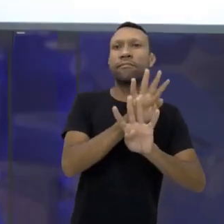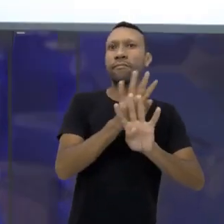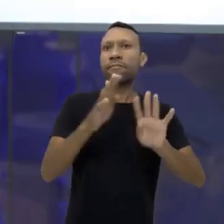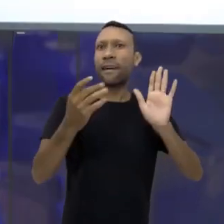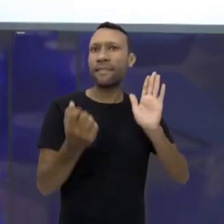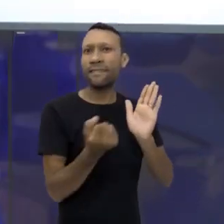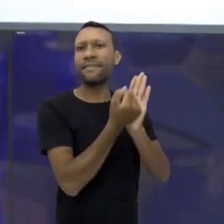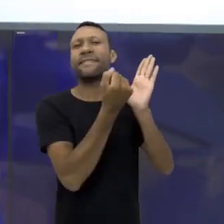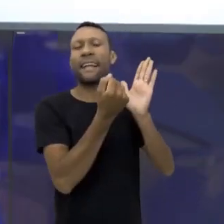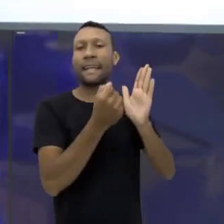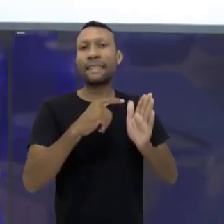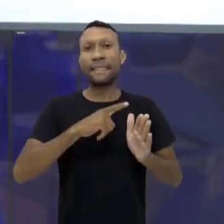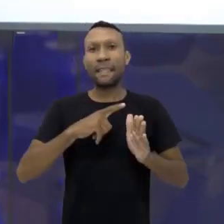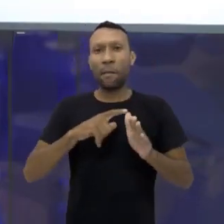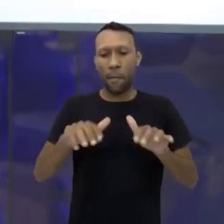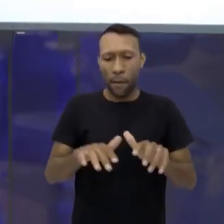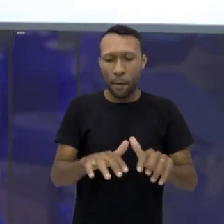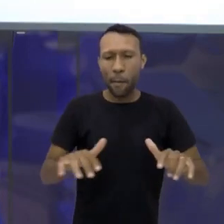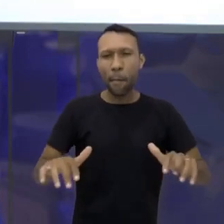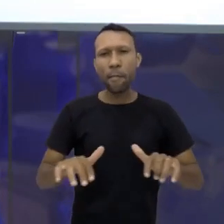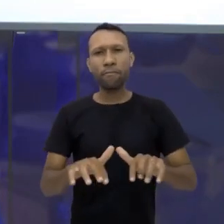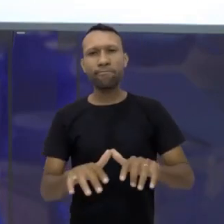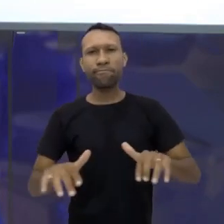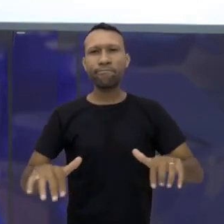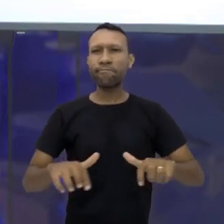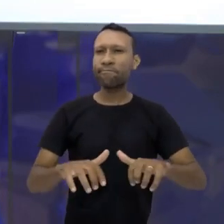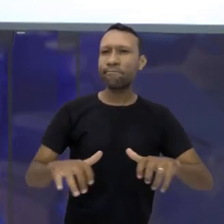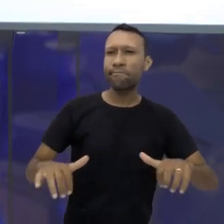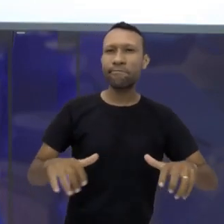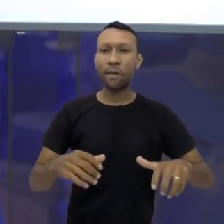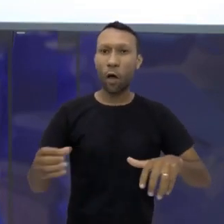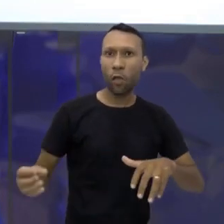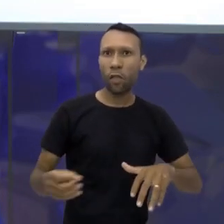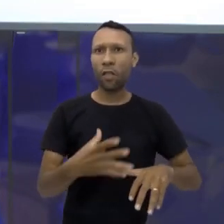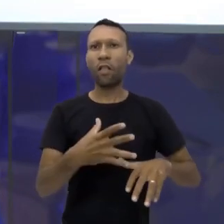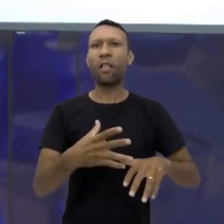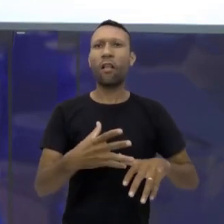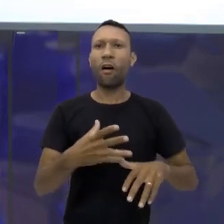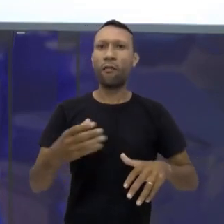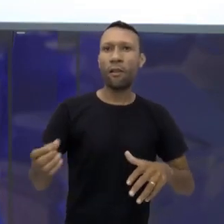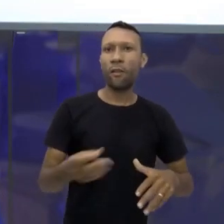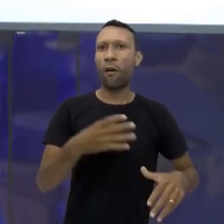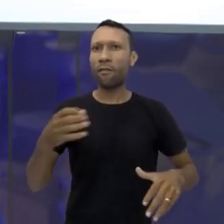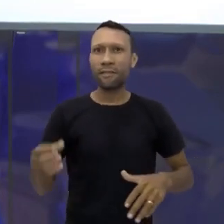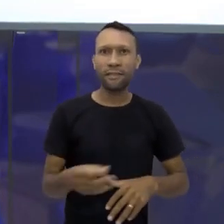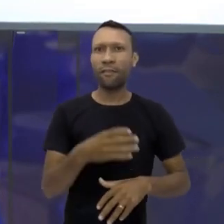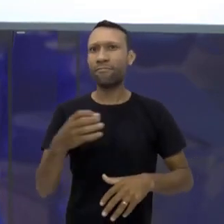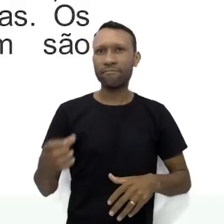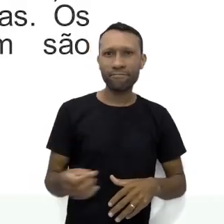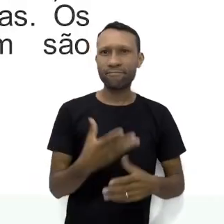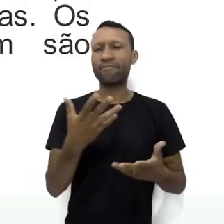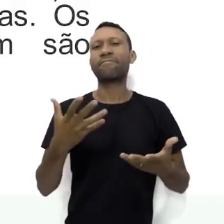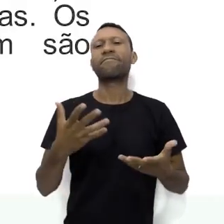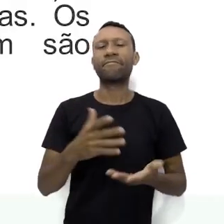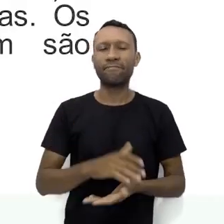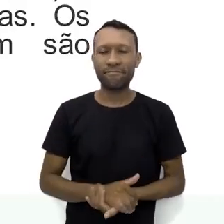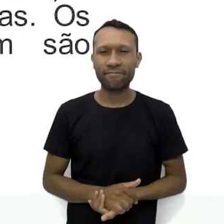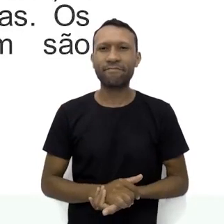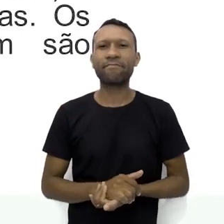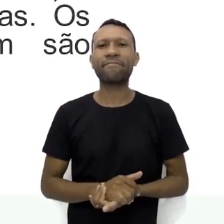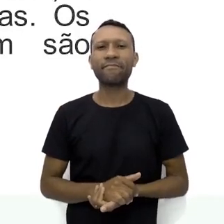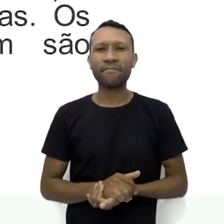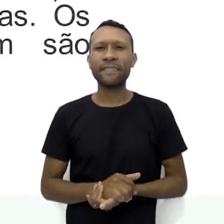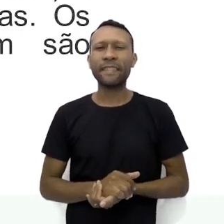destaque. O piano toma o lugar do cravo e as novas estruturas musicais são criadas, como no caso da sonata,